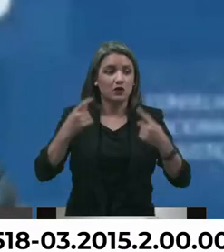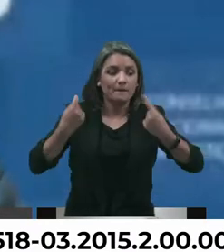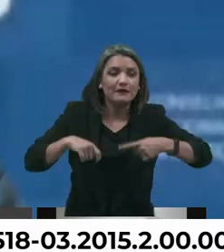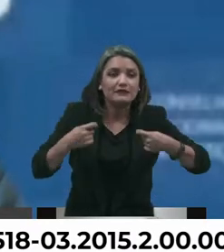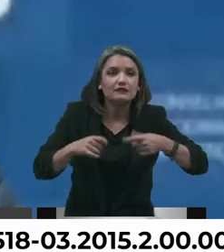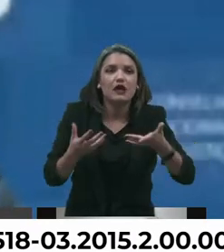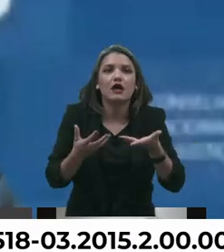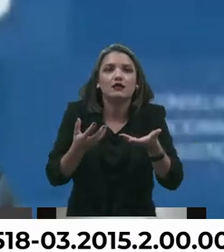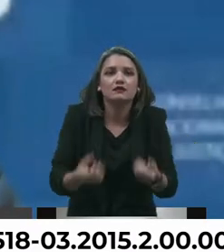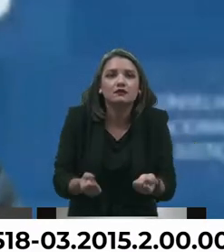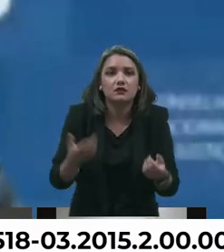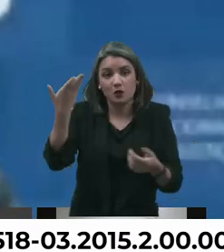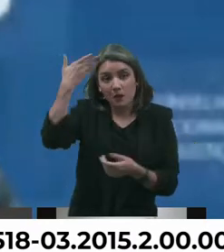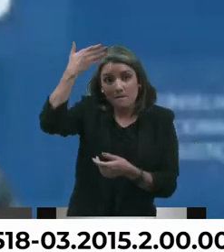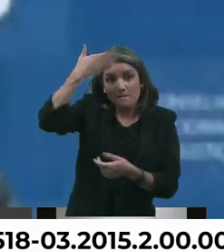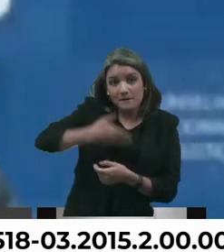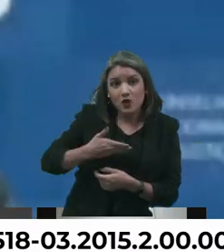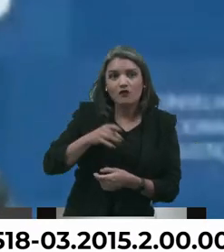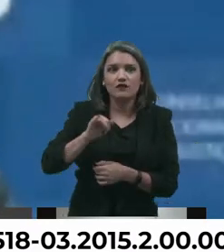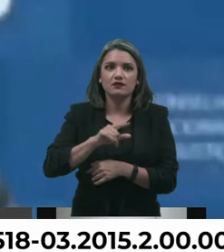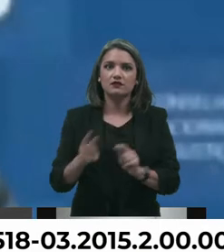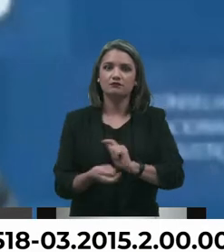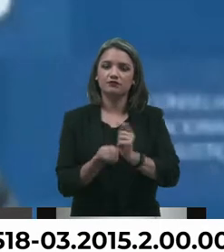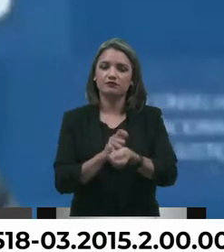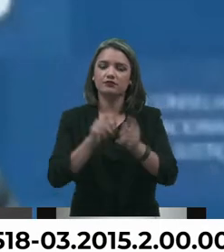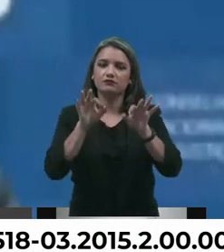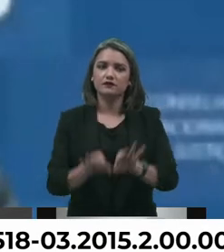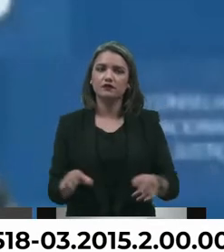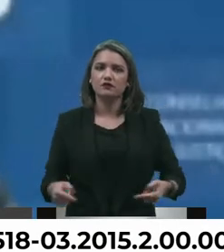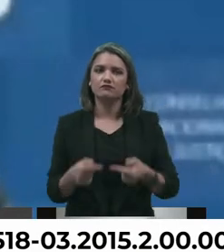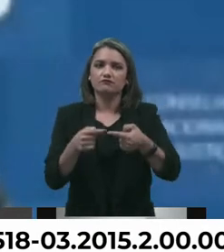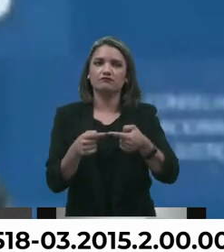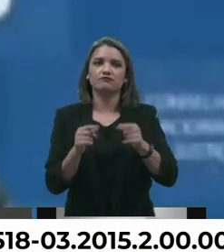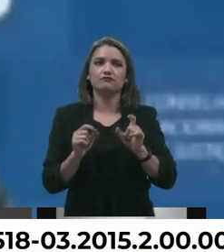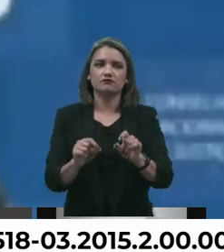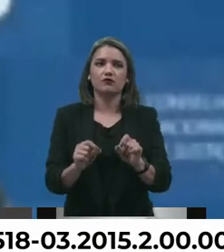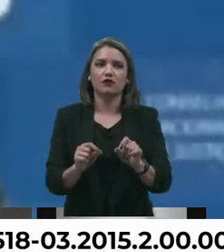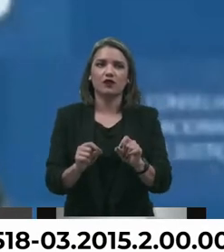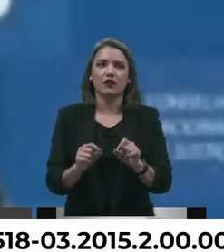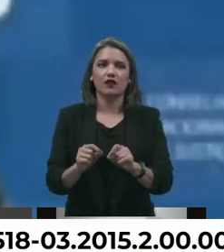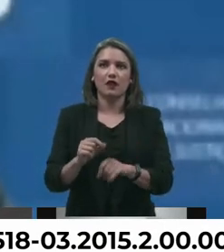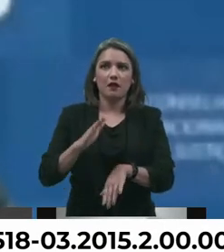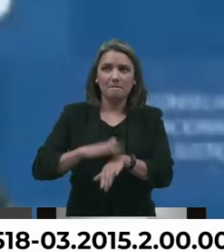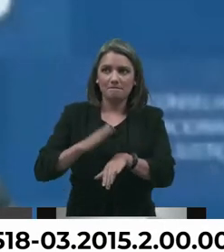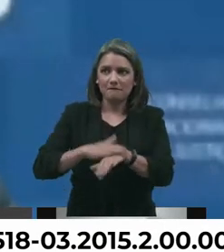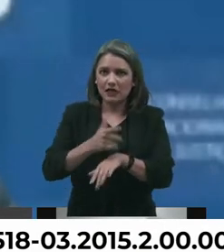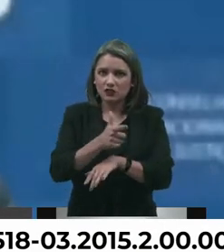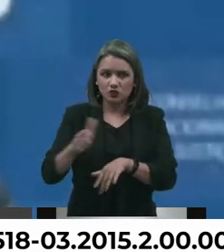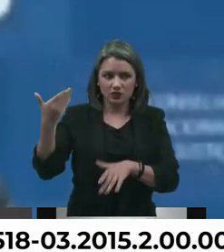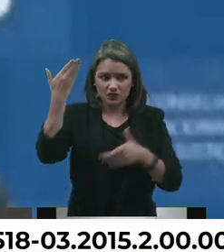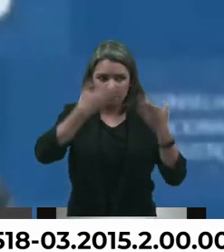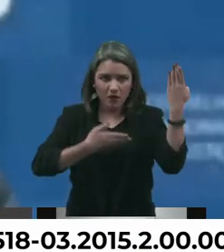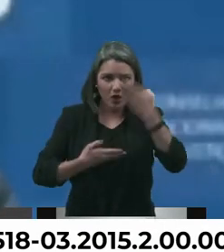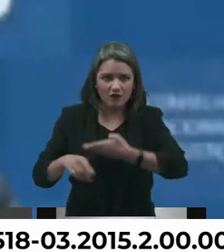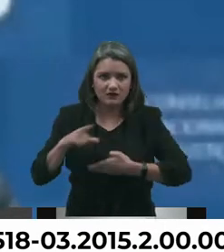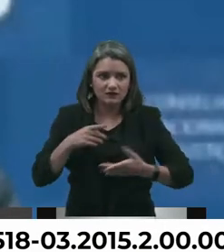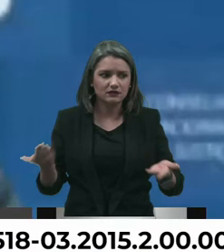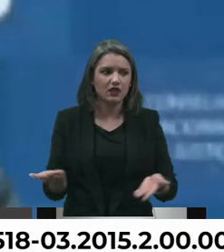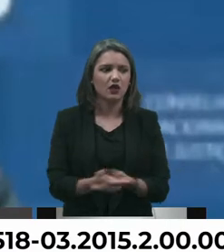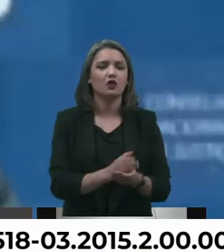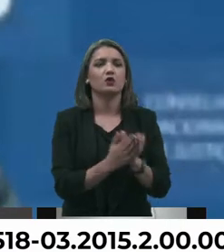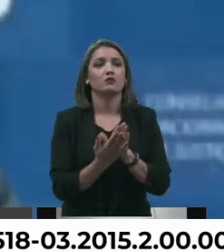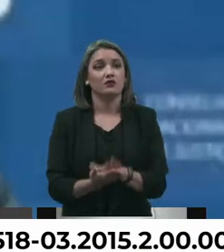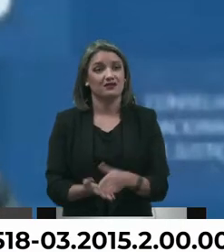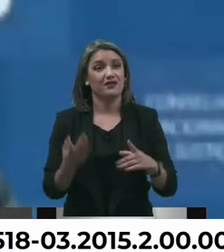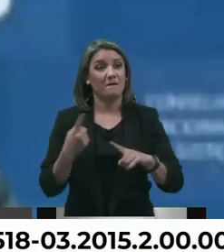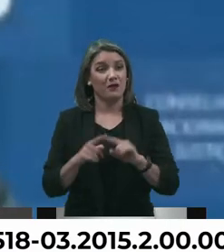prova indiciária se adequadamente ajustada ao mais das provas existentes nos autos. Porque,